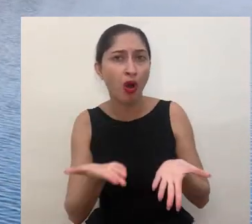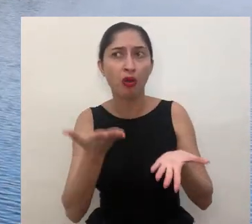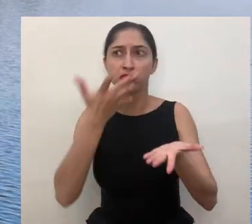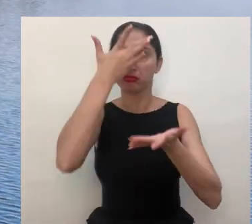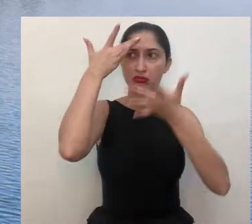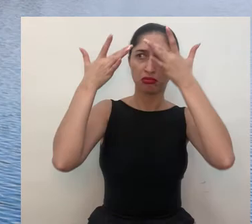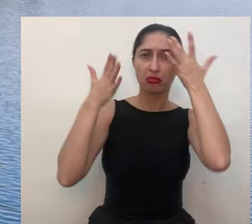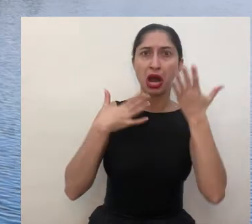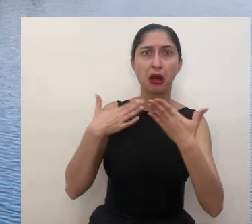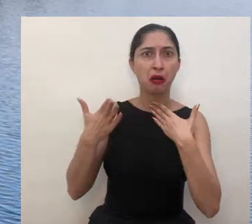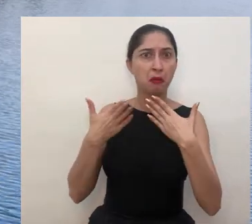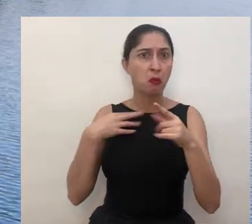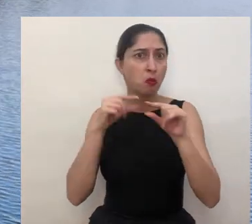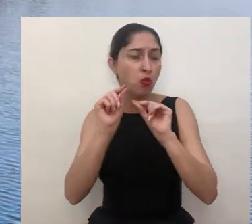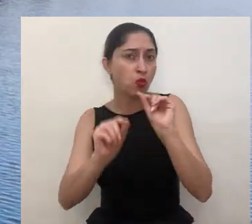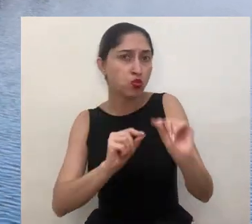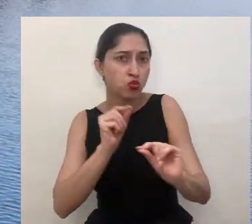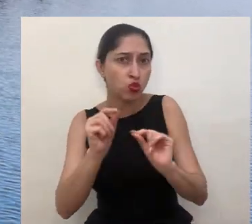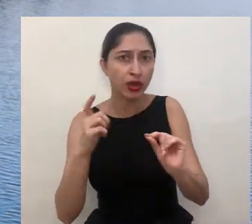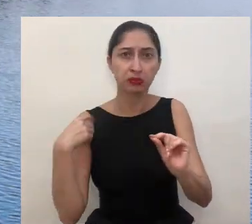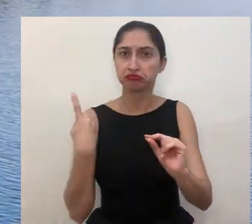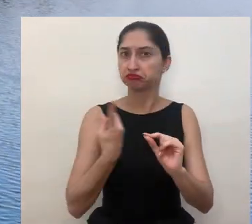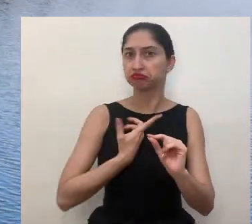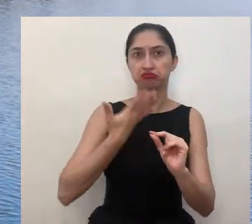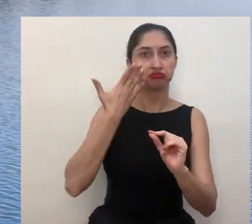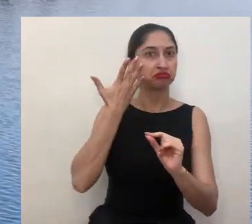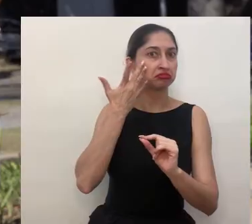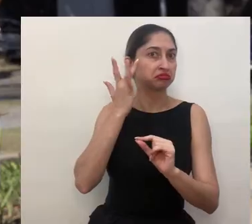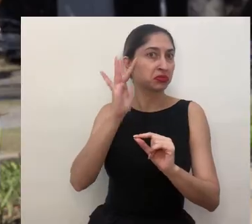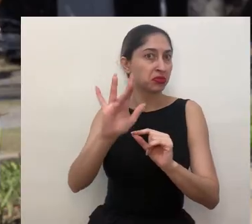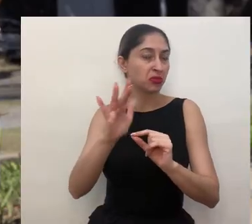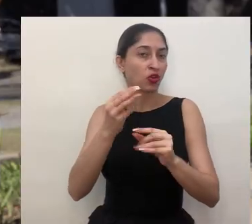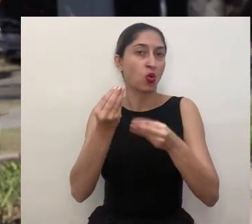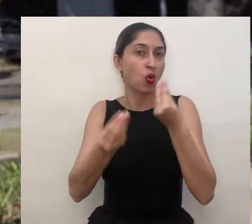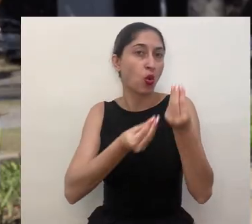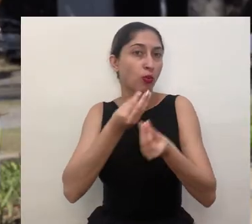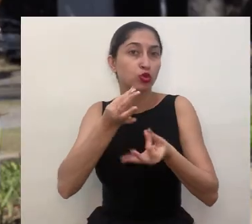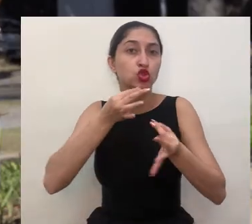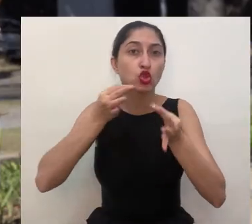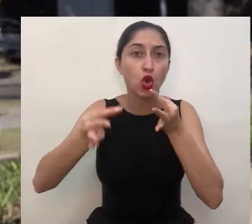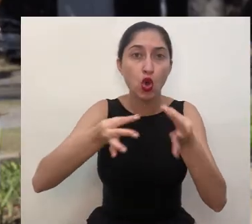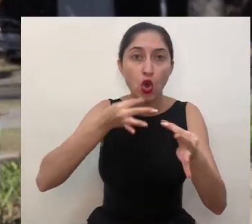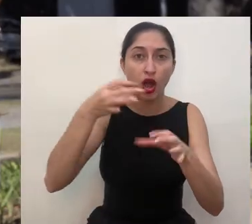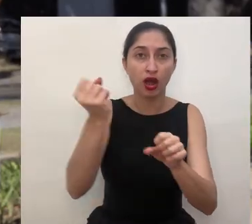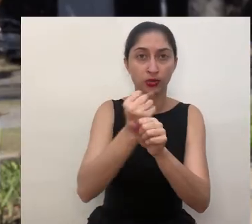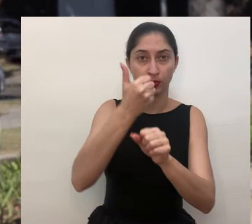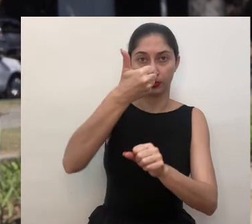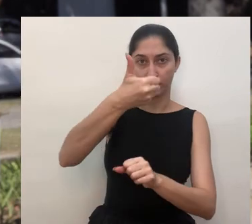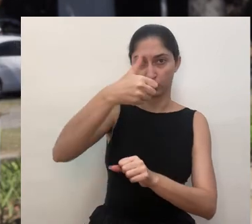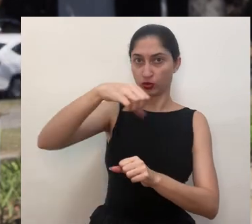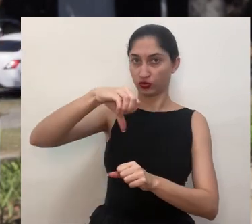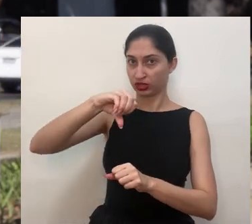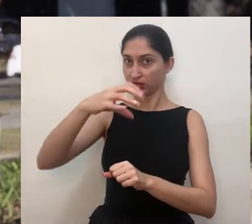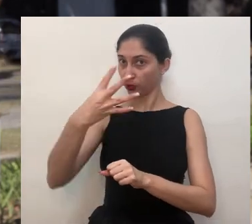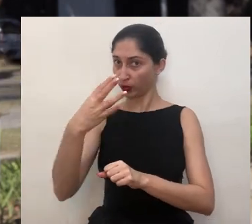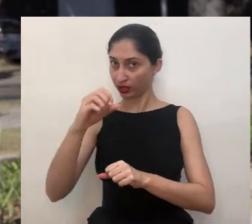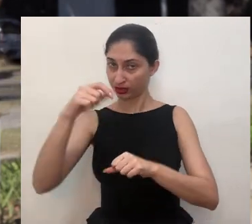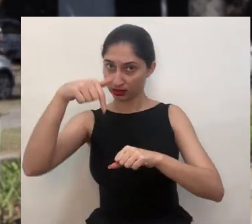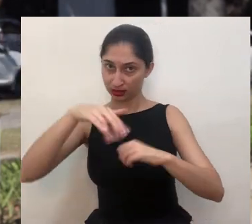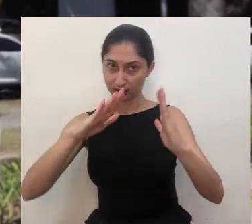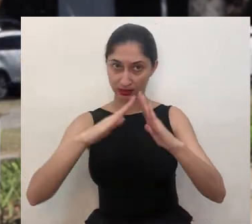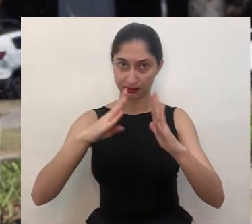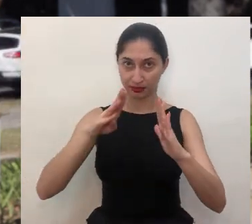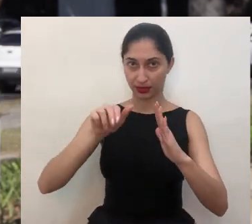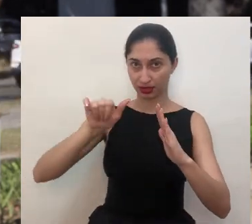conversavam, qual era a paisagem sonora da Casa do Baile nos anos 40. Schafer propõe também uma forma de